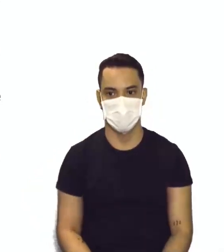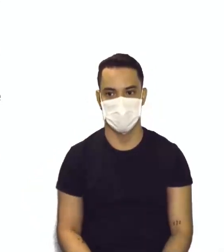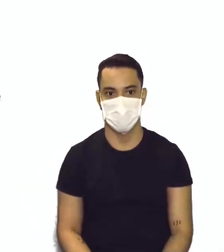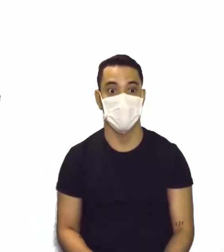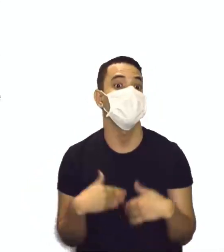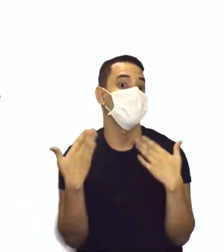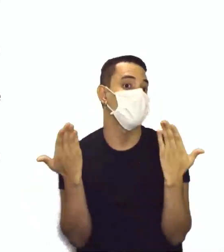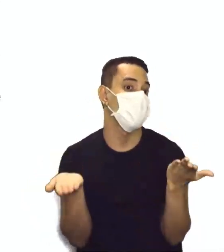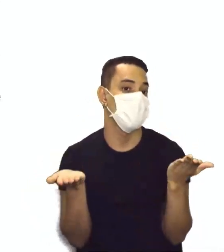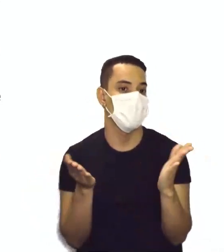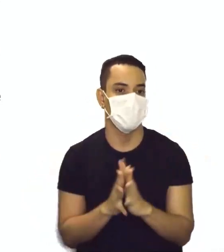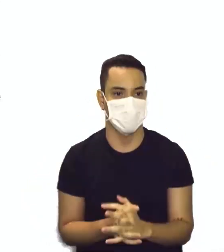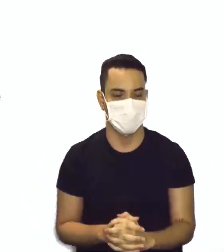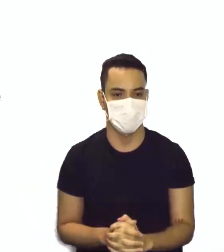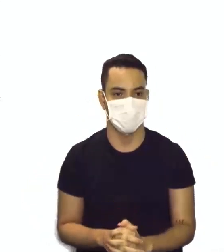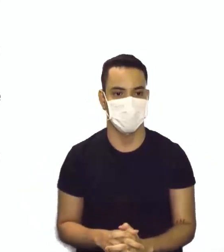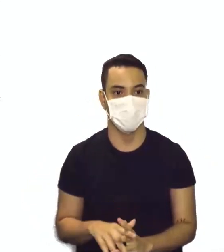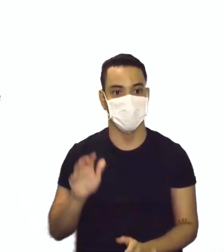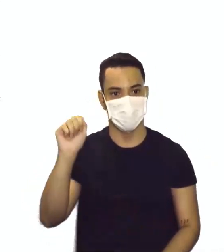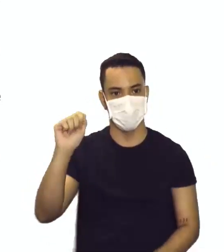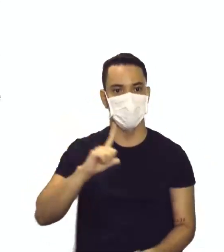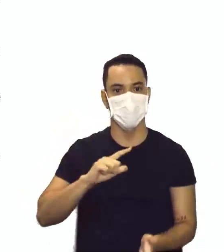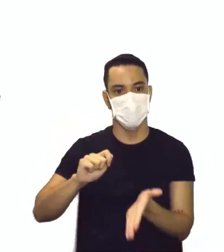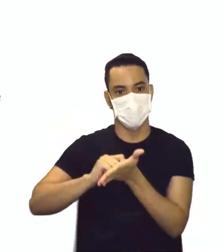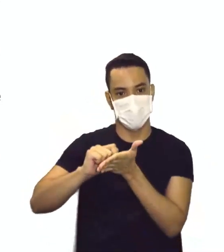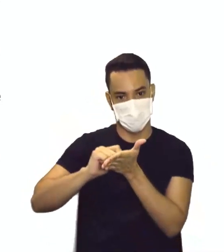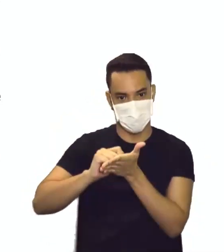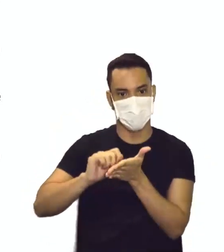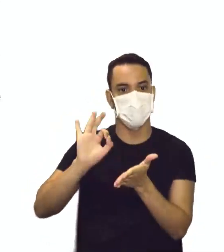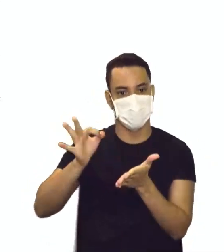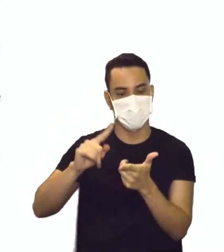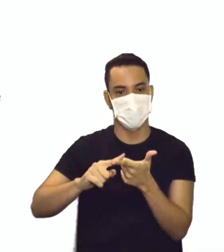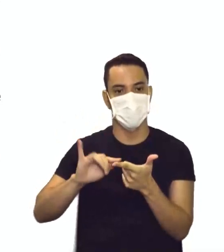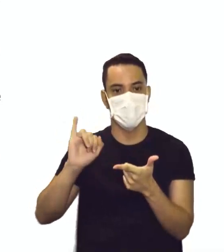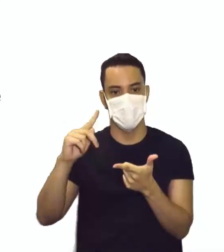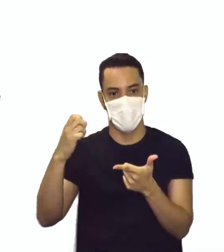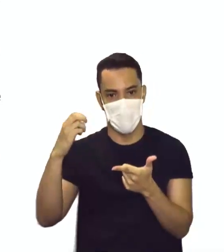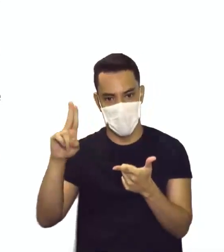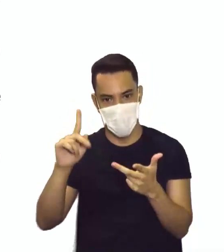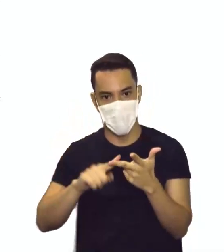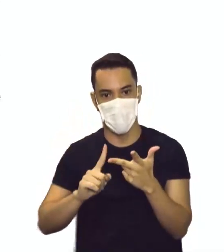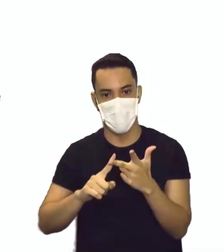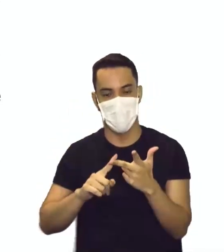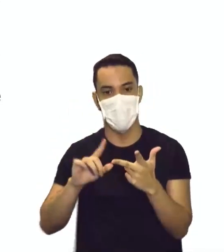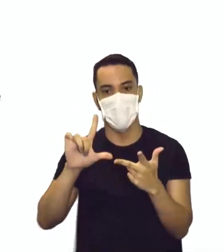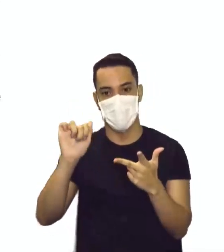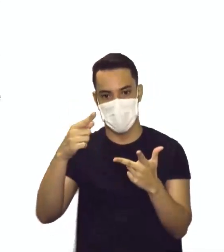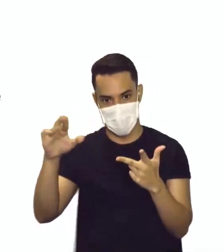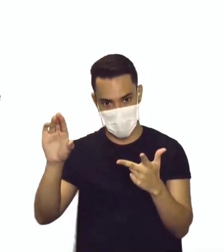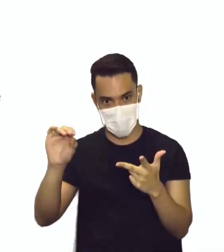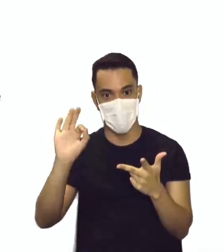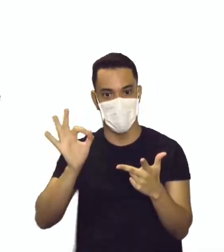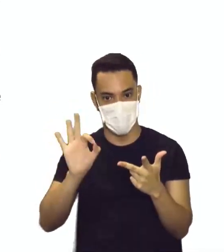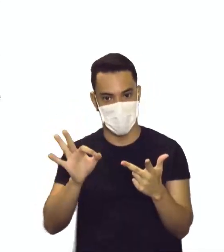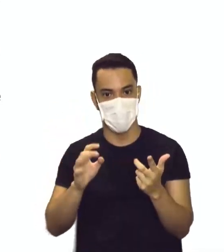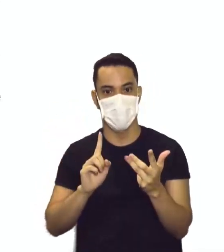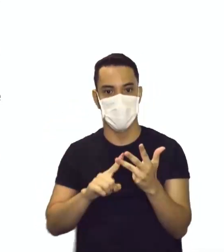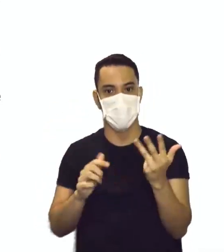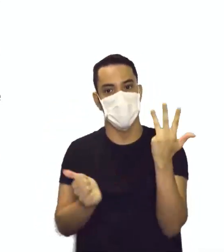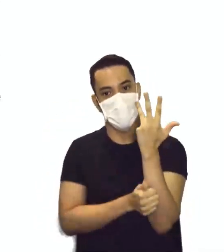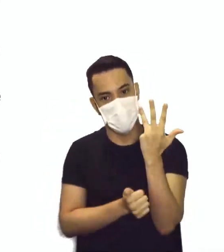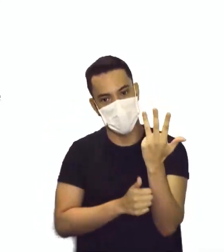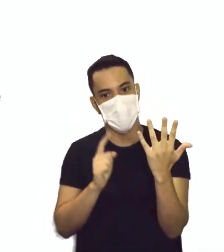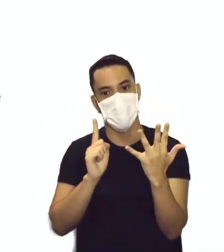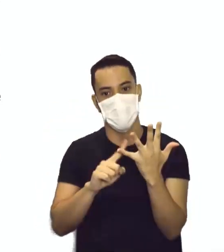quais são. Na letra A ele traz borracha, ok? Isopor, ok? Lã, ok?